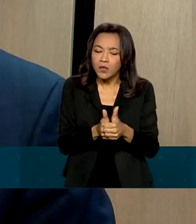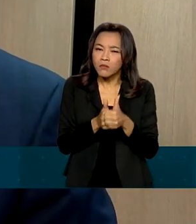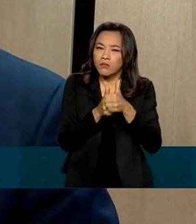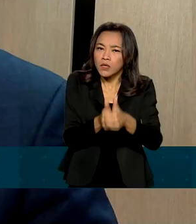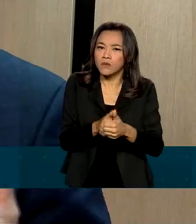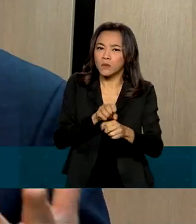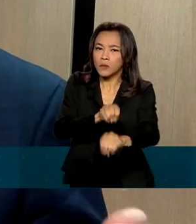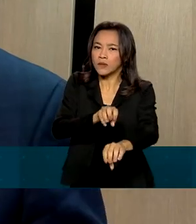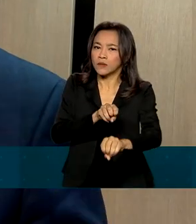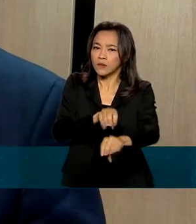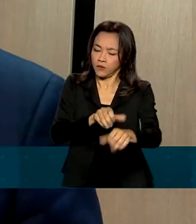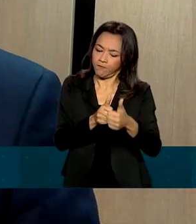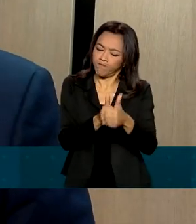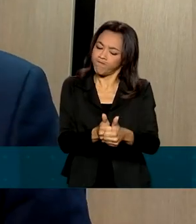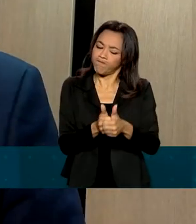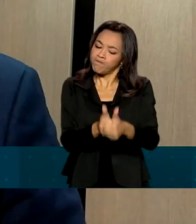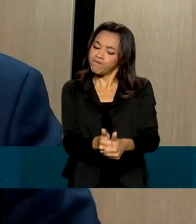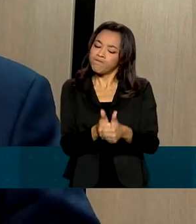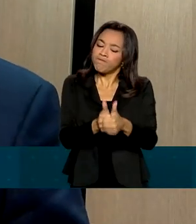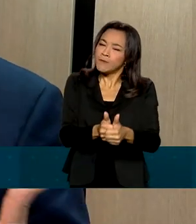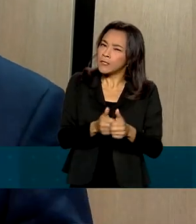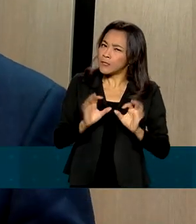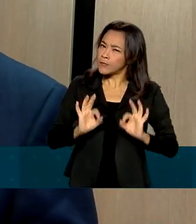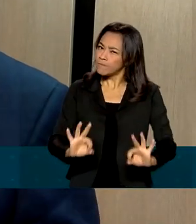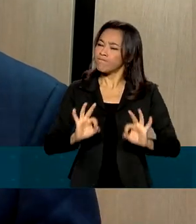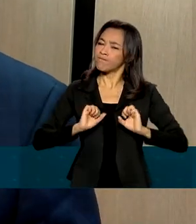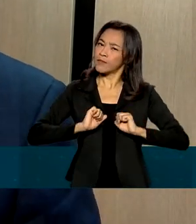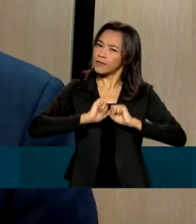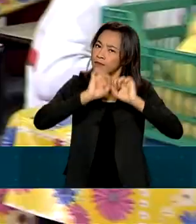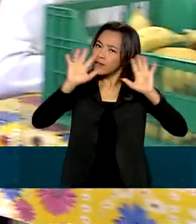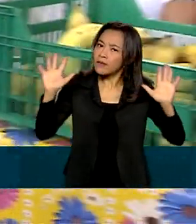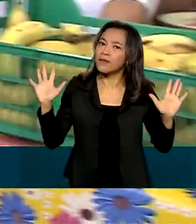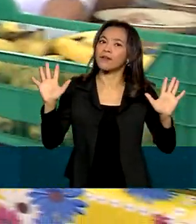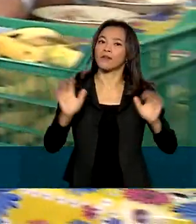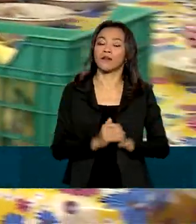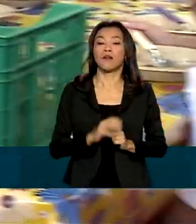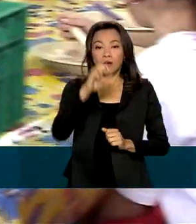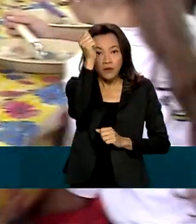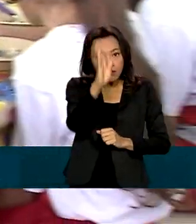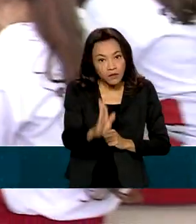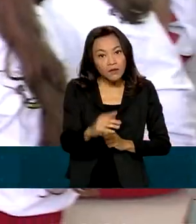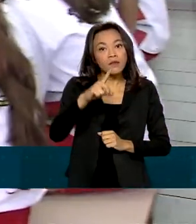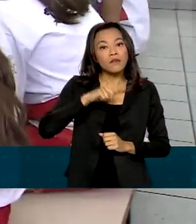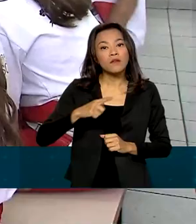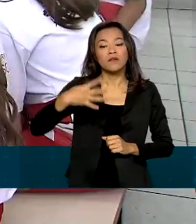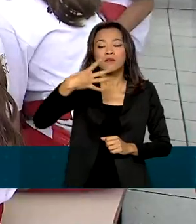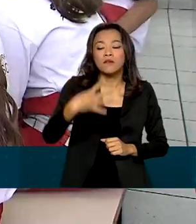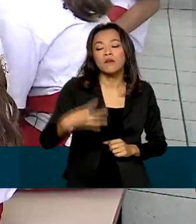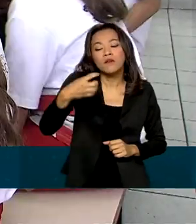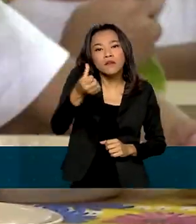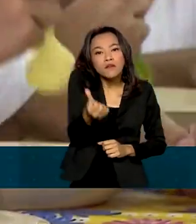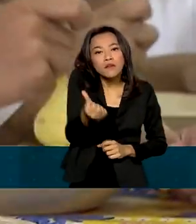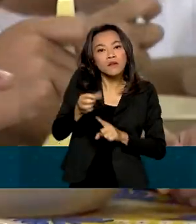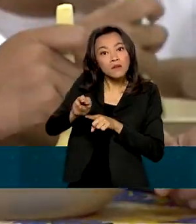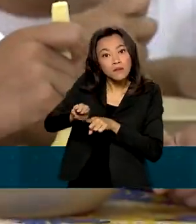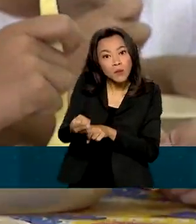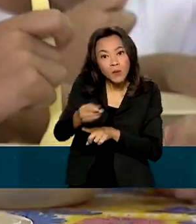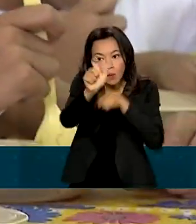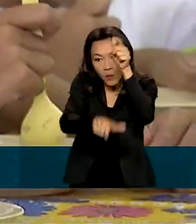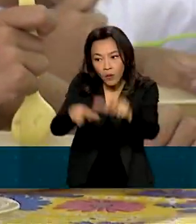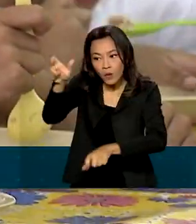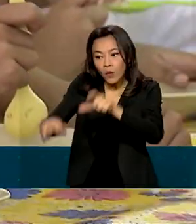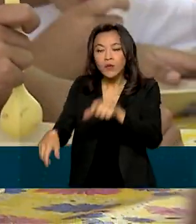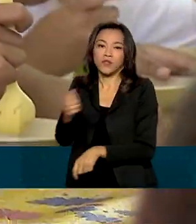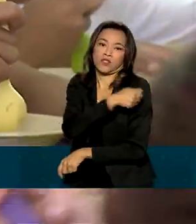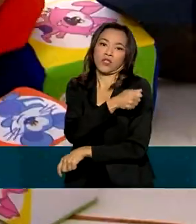eles efeitos da forma mais transparente possível o Brasil tem 46 milhões de alunos